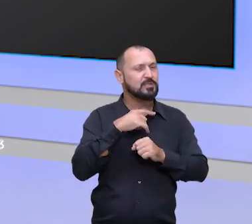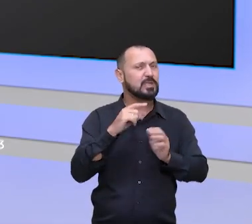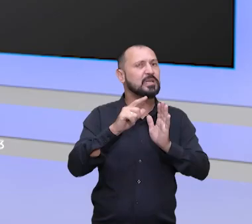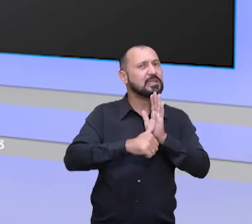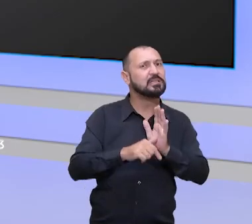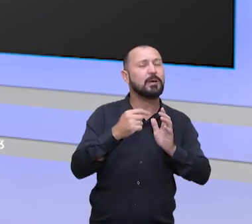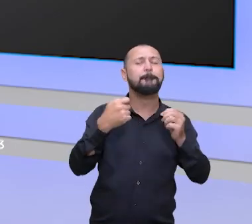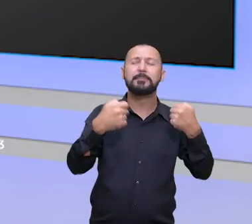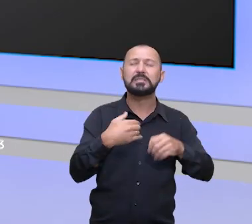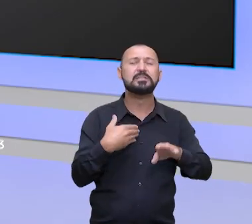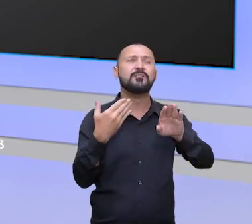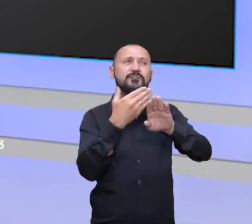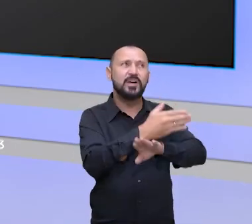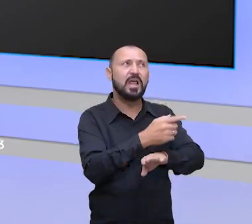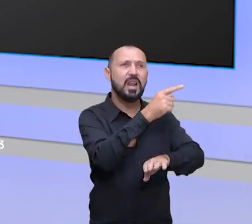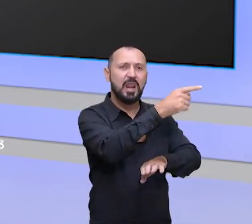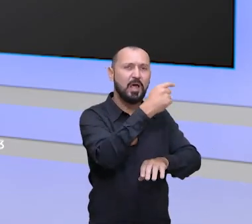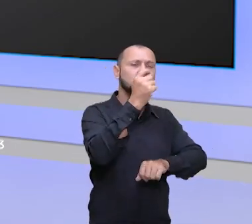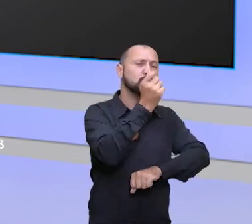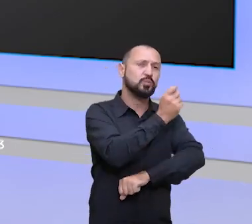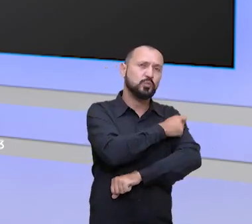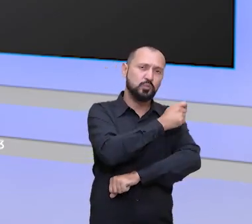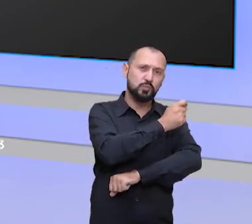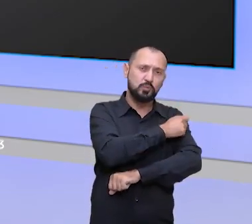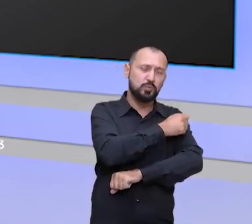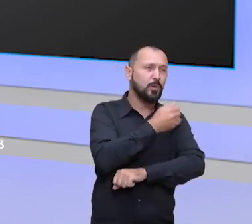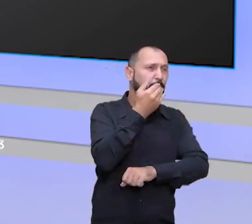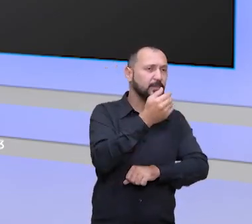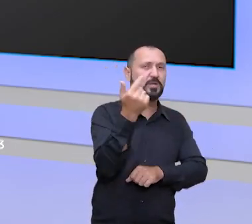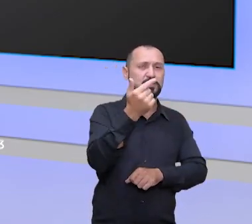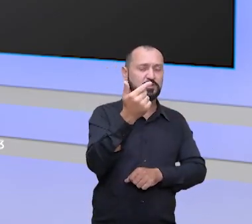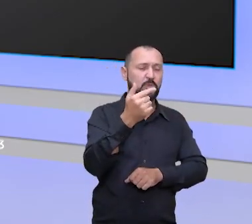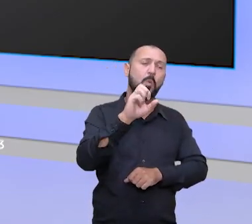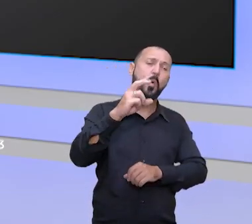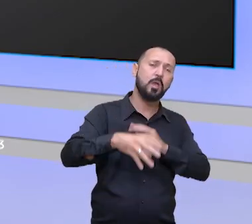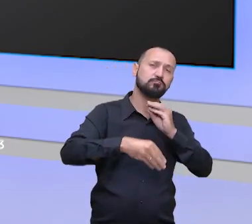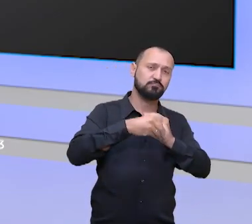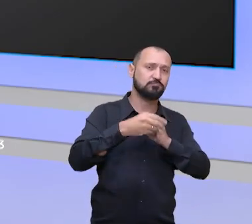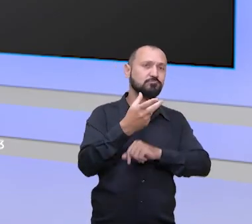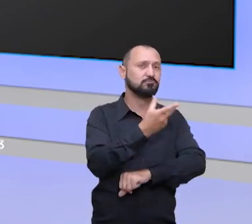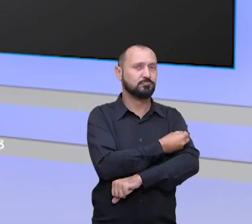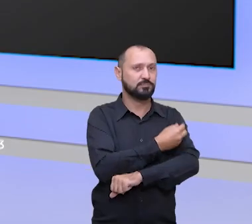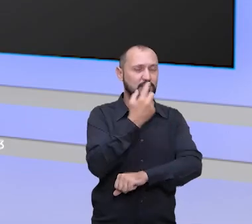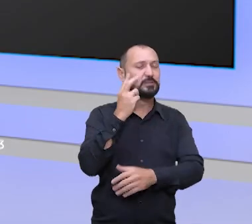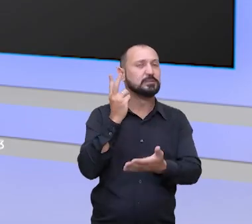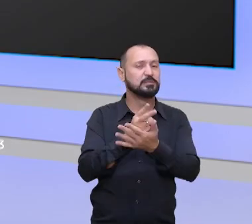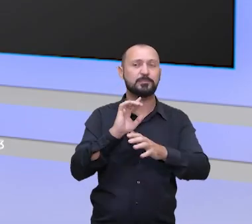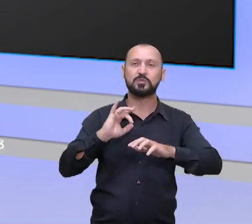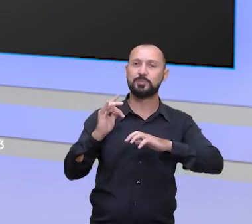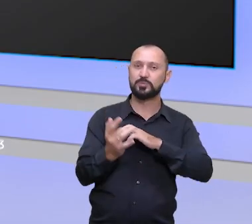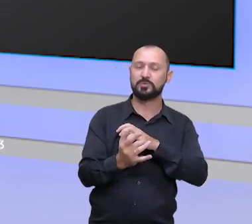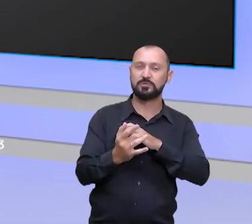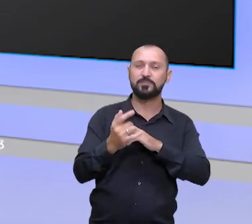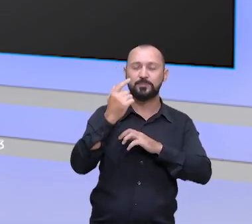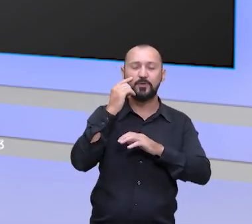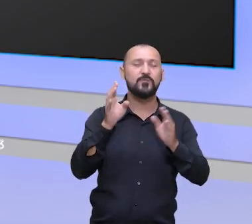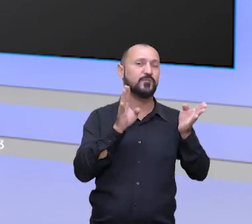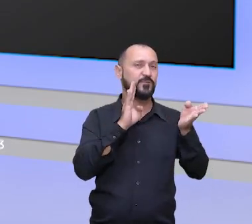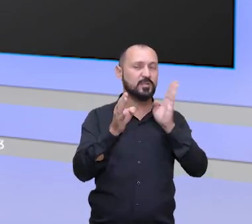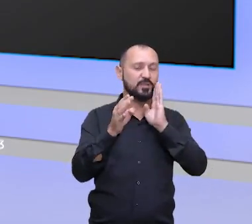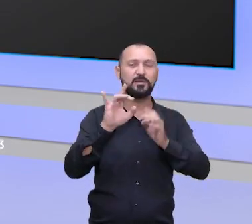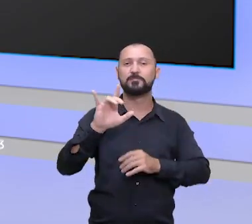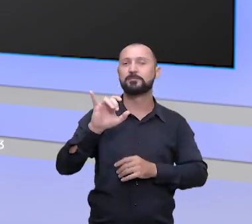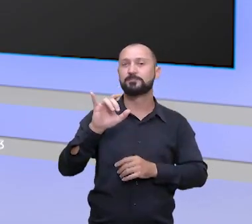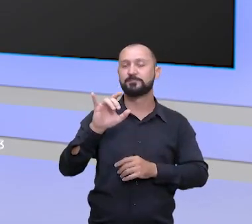Covid-19. Se estiver em atraso, procure pela 2ª dose ou a dose de reforço. Não deixe de acessar as nossas mídias